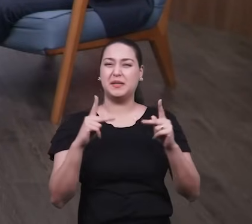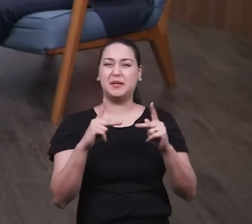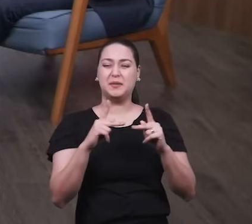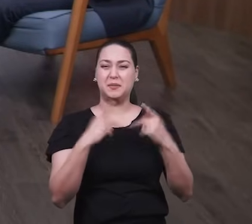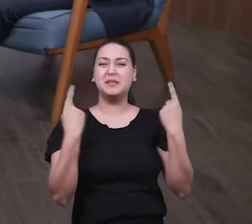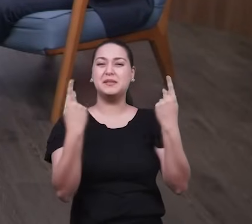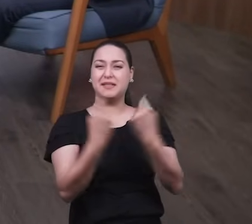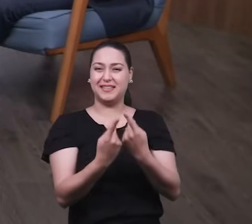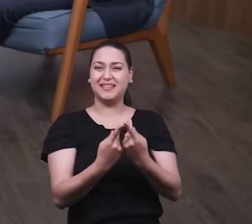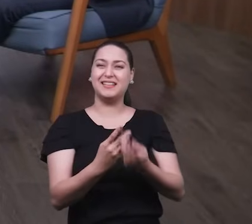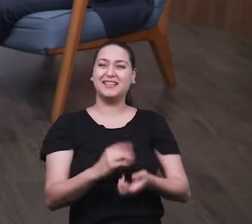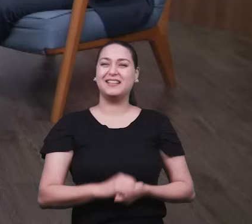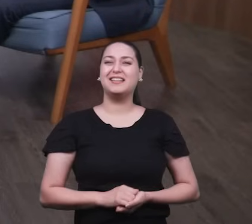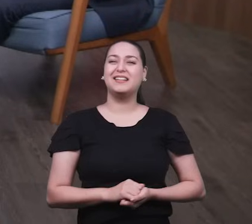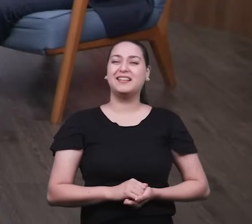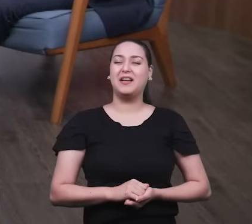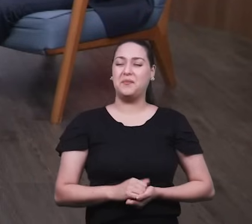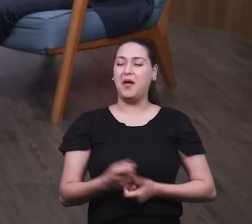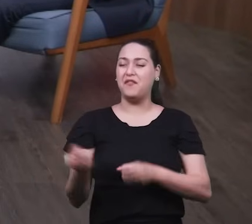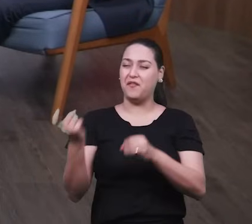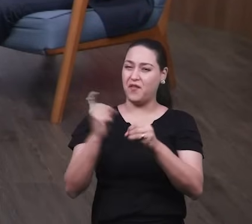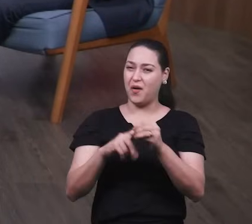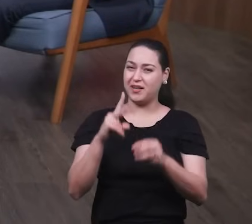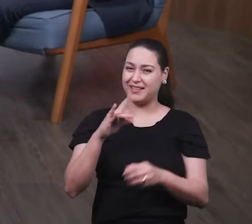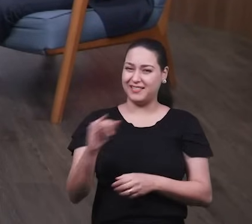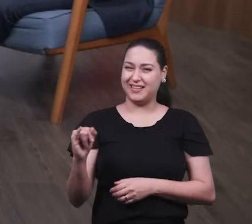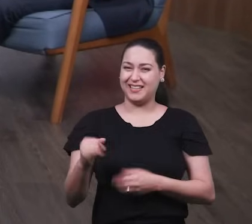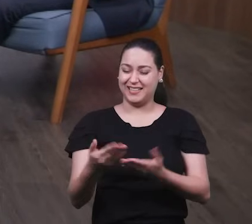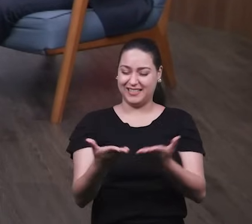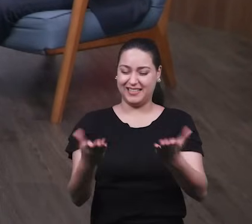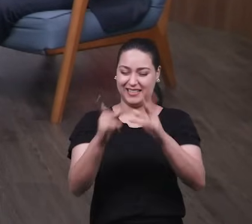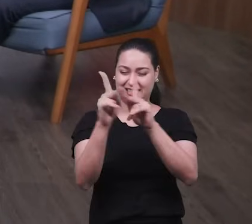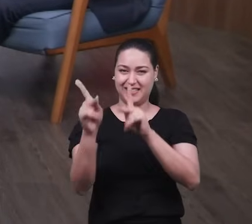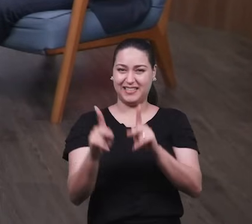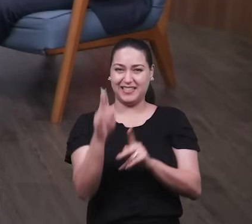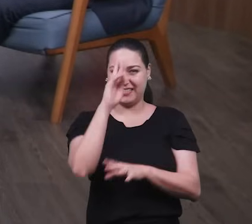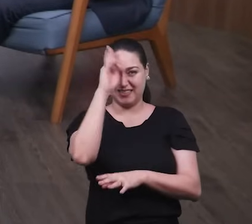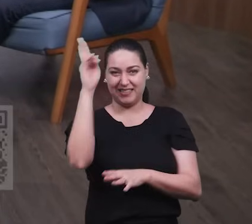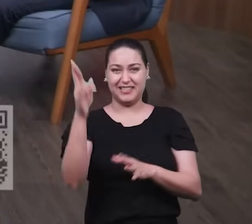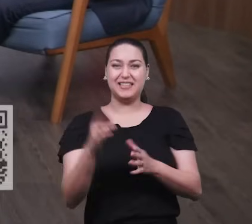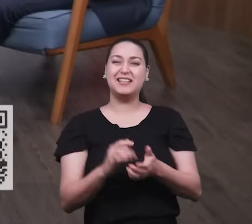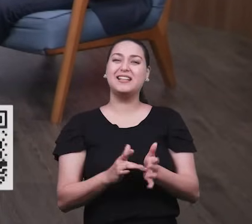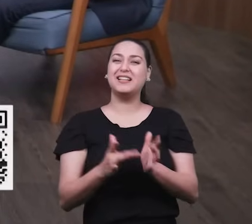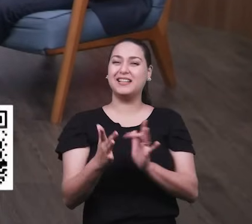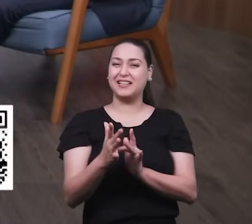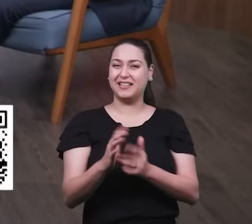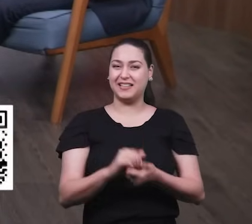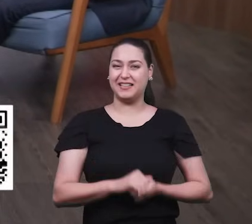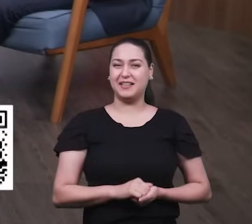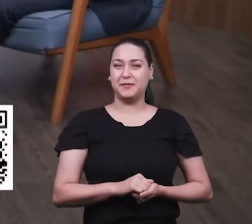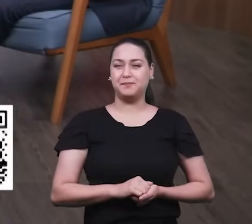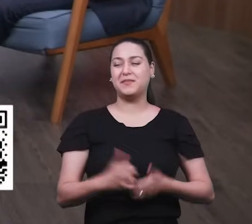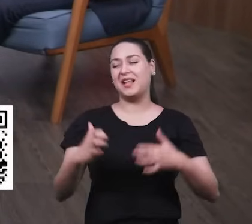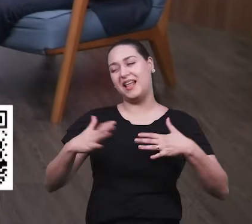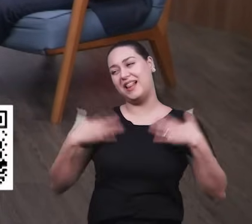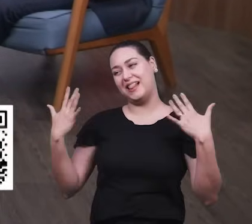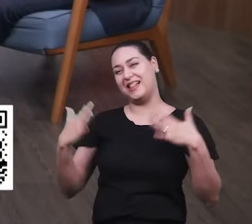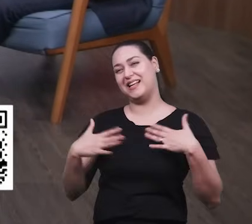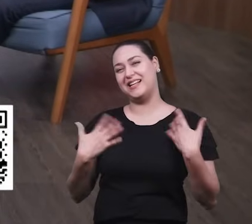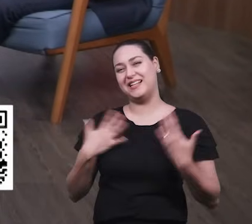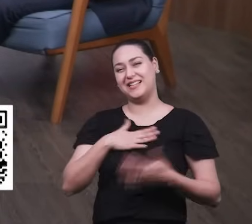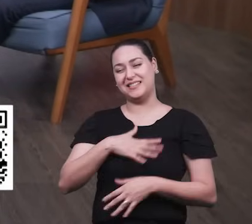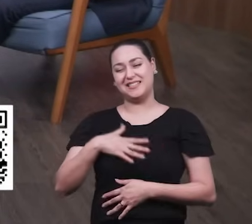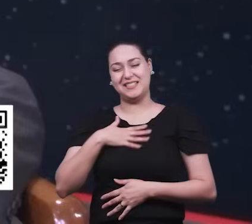enviado pelo presbítero. É isso. Mas mais alguns dias estará de volta. A paz do Senhor a você. A paz do Senhor, foi uma alegria e uma